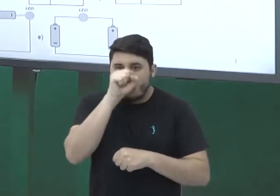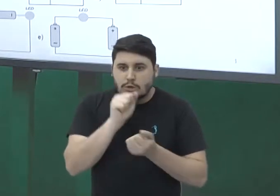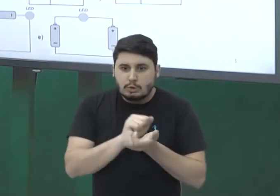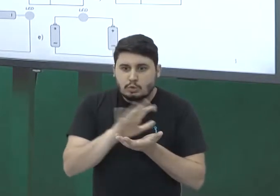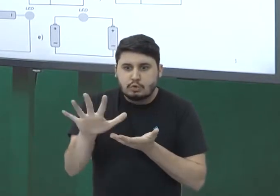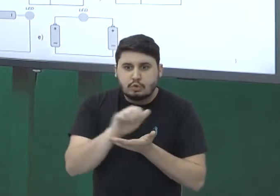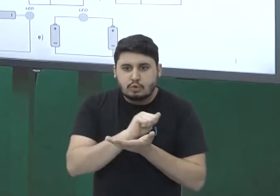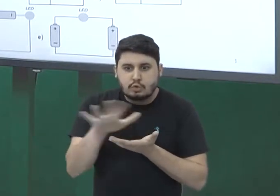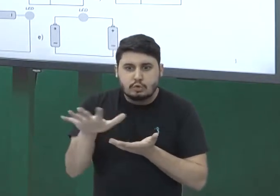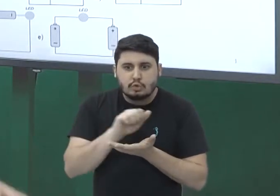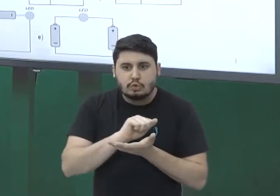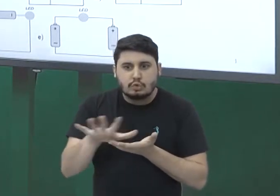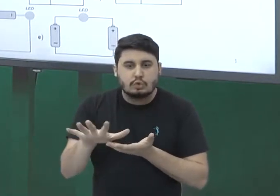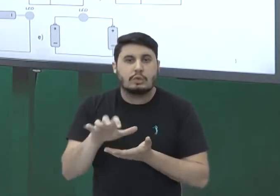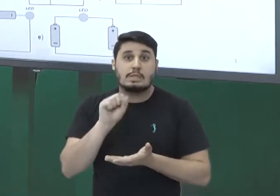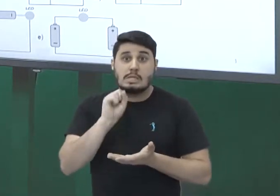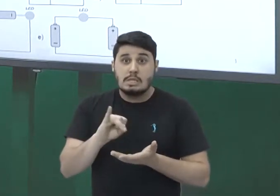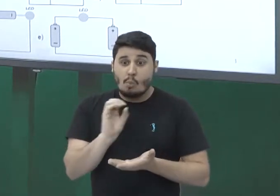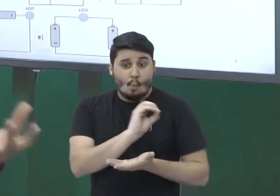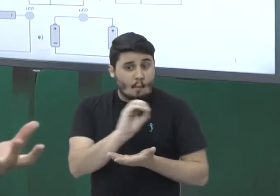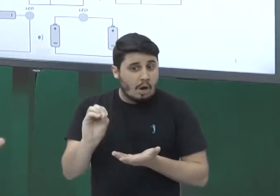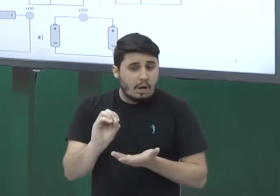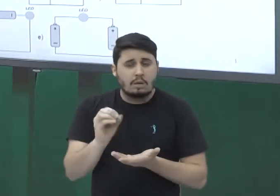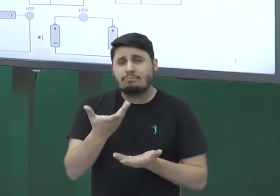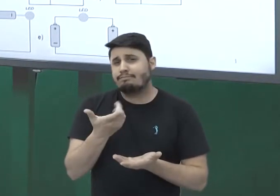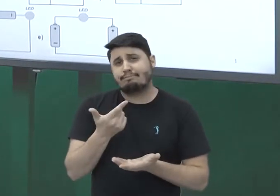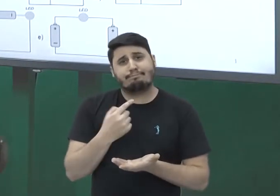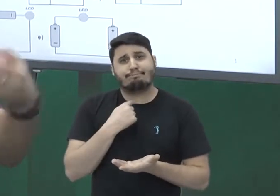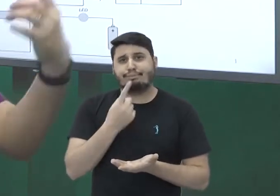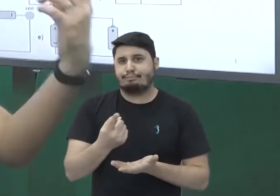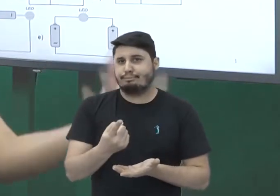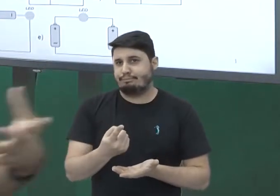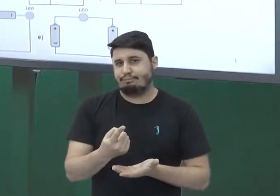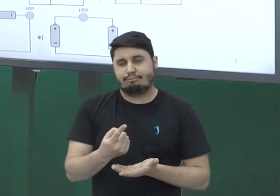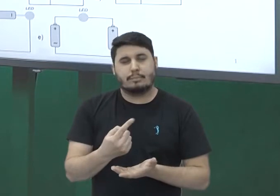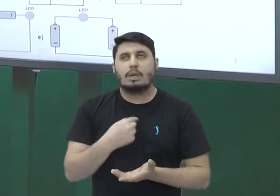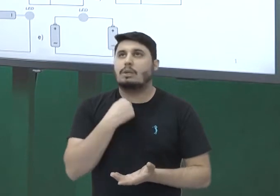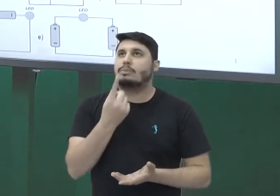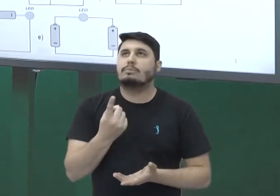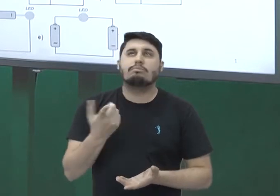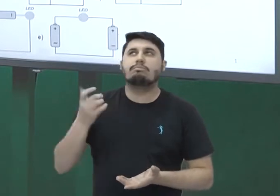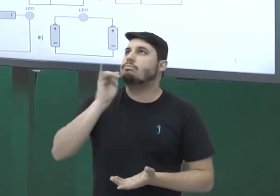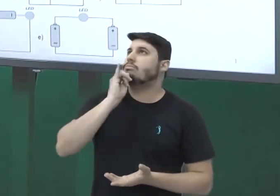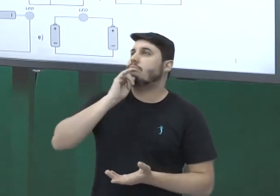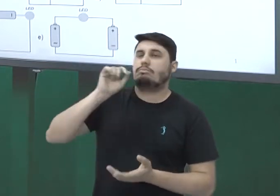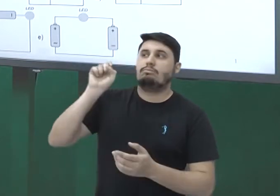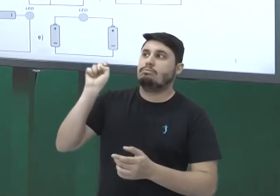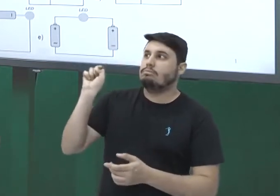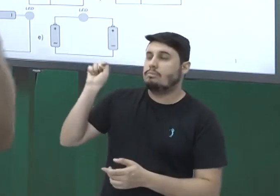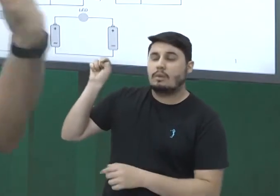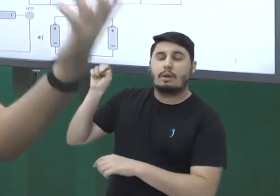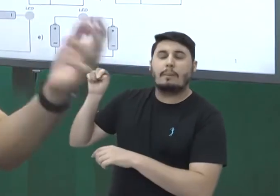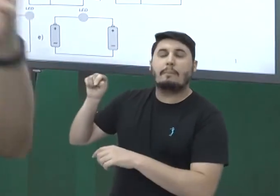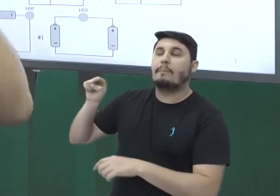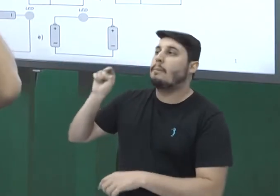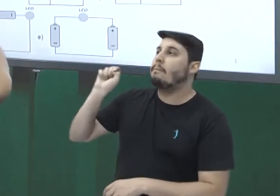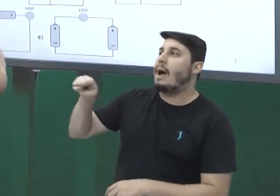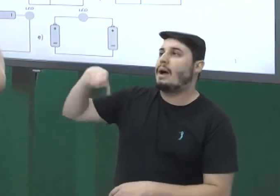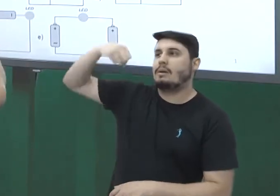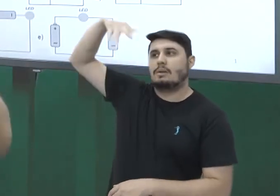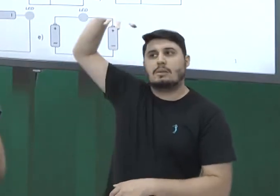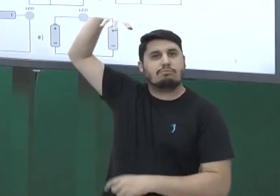elétrica. Então o circuito ele não vai funcionar. Você não vai conseguir ligar uma lâmpada, você não vai conseguir ligar um